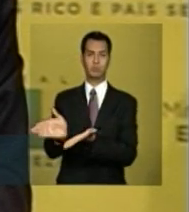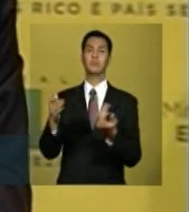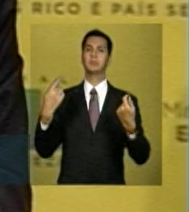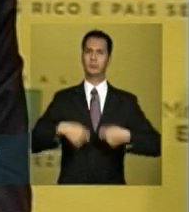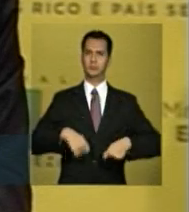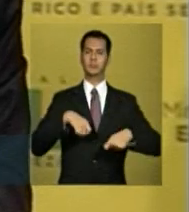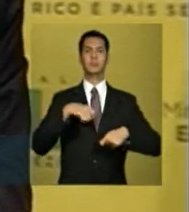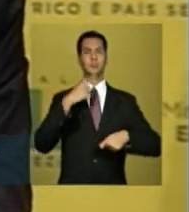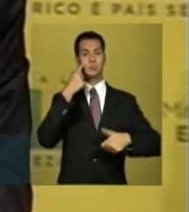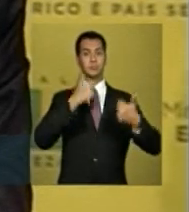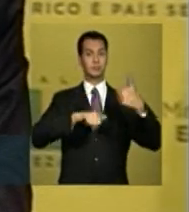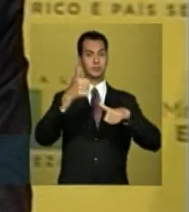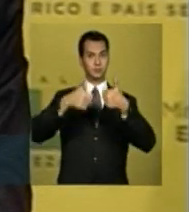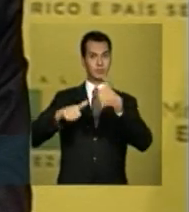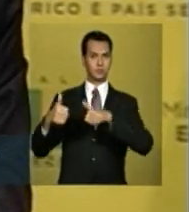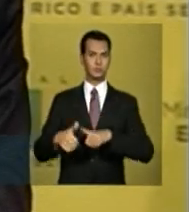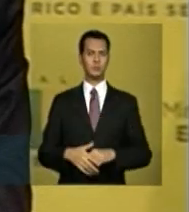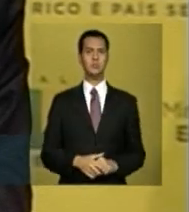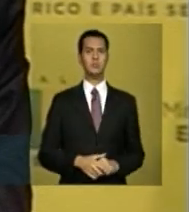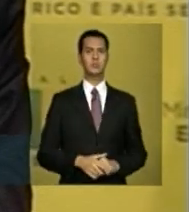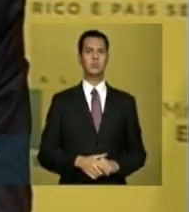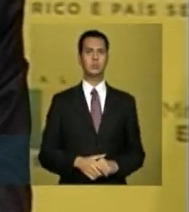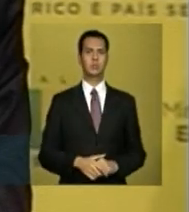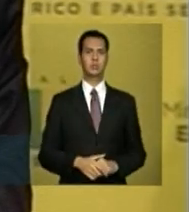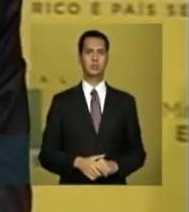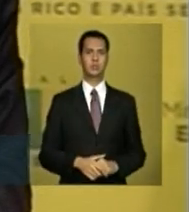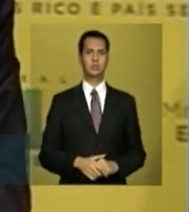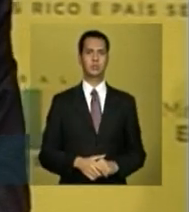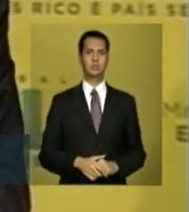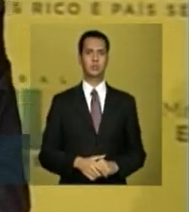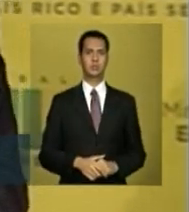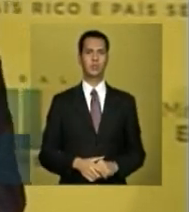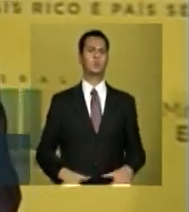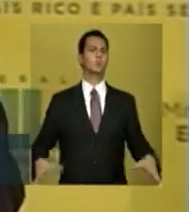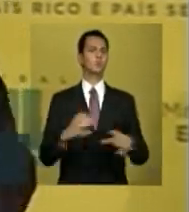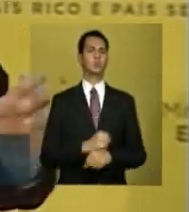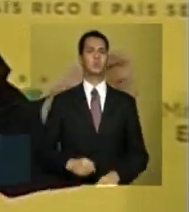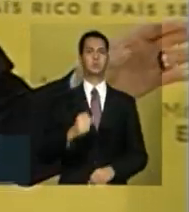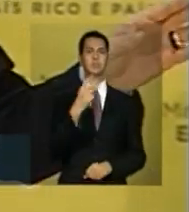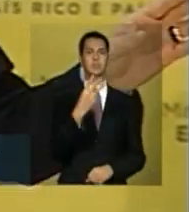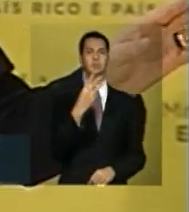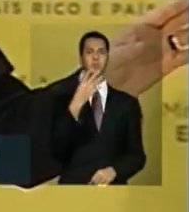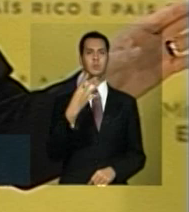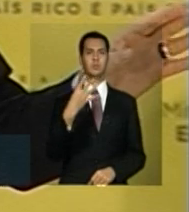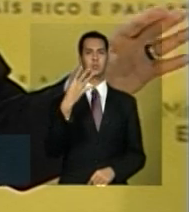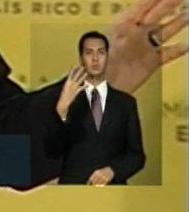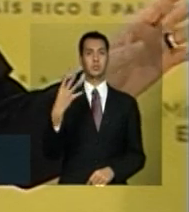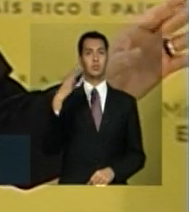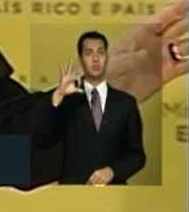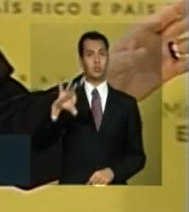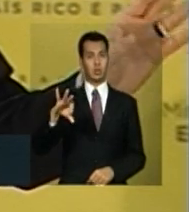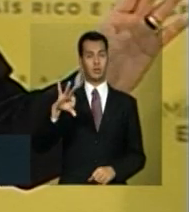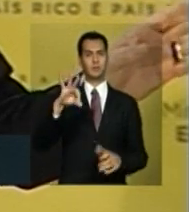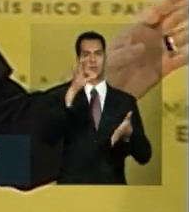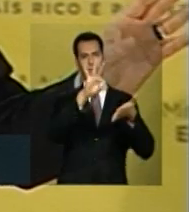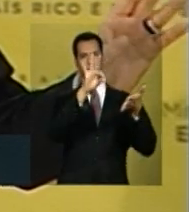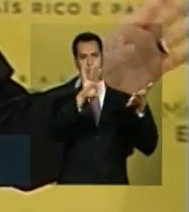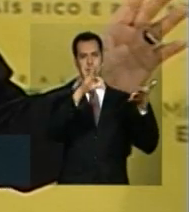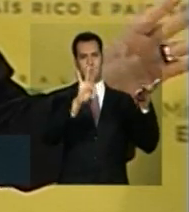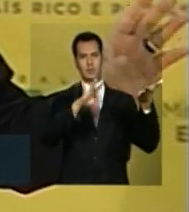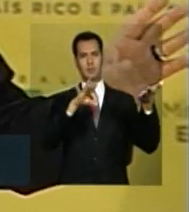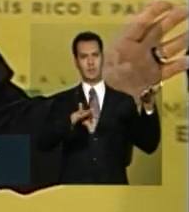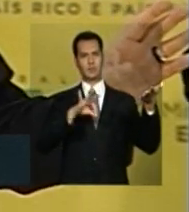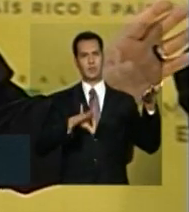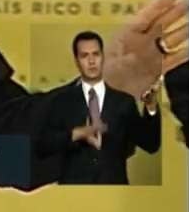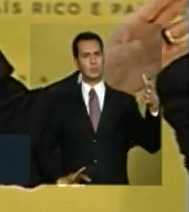analisar três níveis de cheque para 3.449 itens e 39 itens